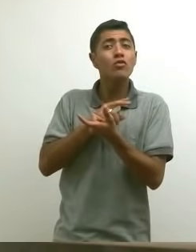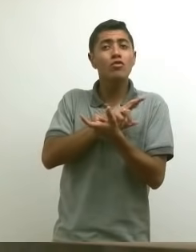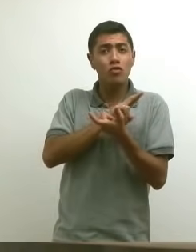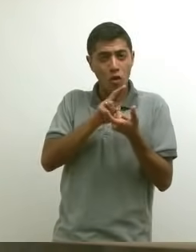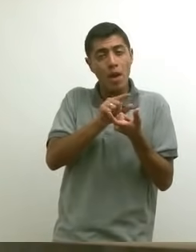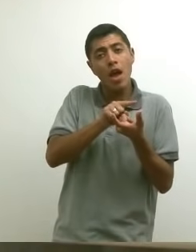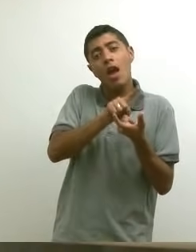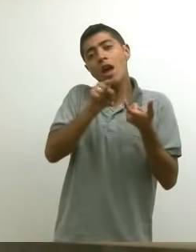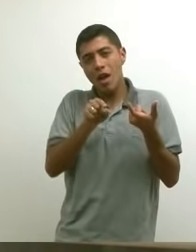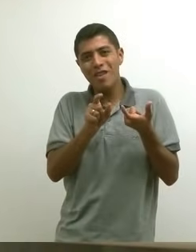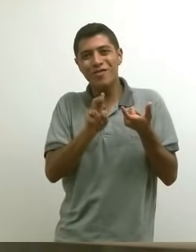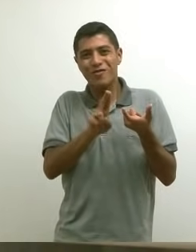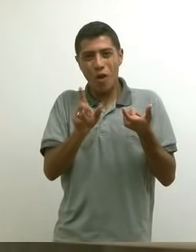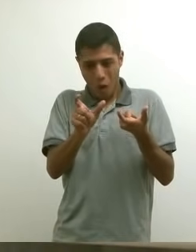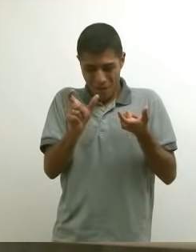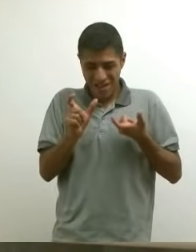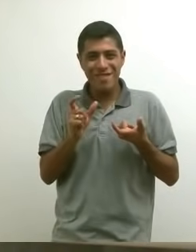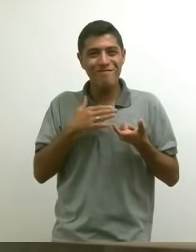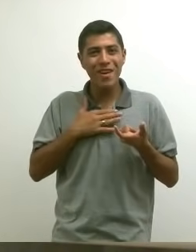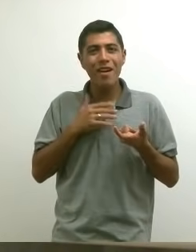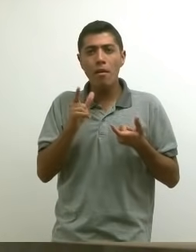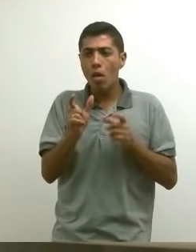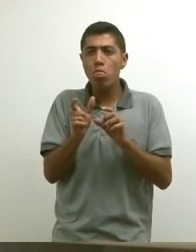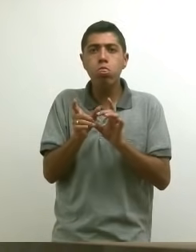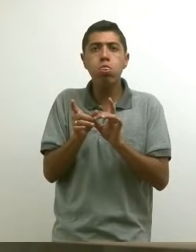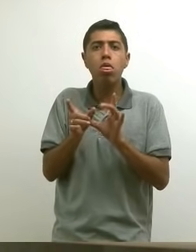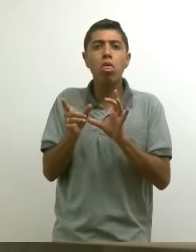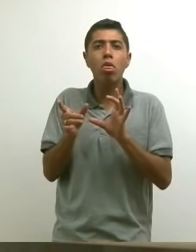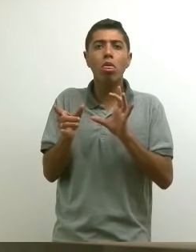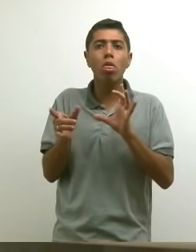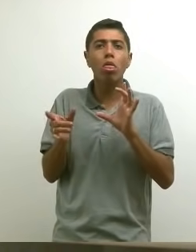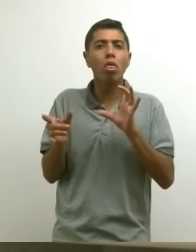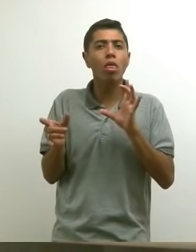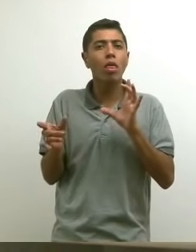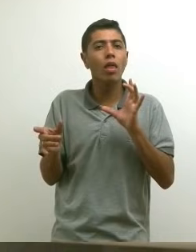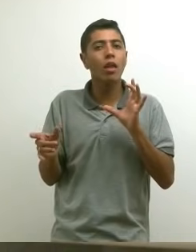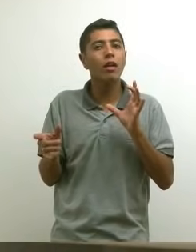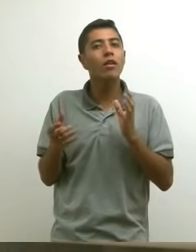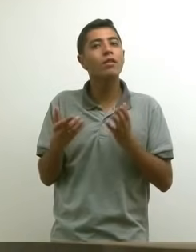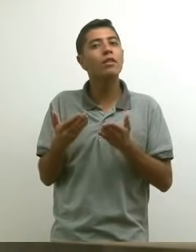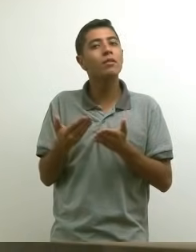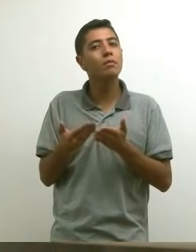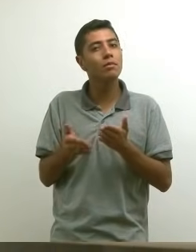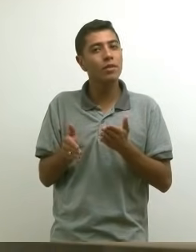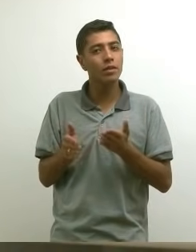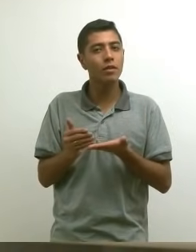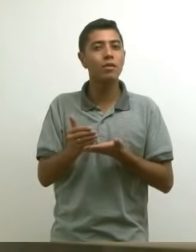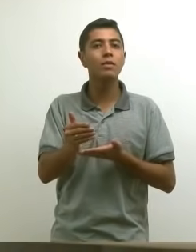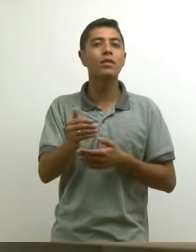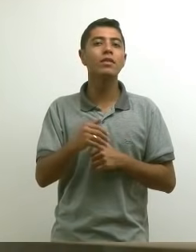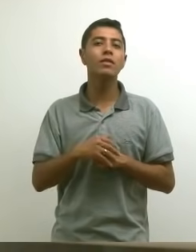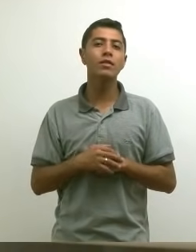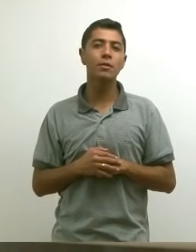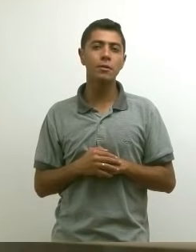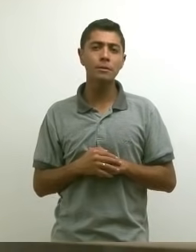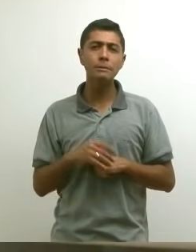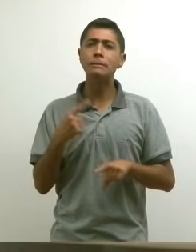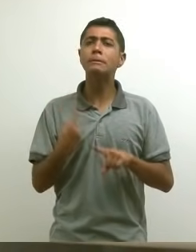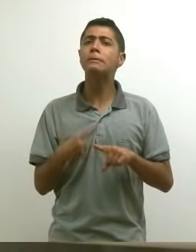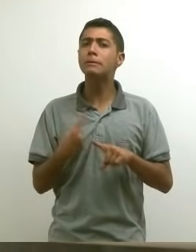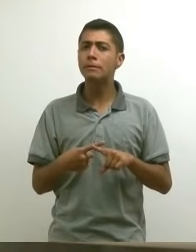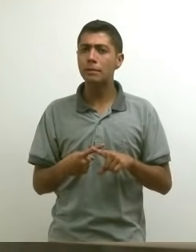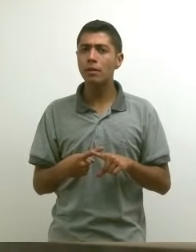em todo esse caminho de desenvolvimento o que está claro o que aconteceu é claro que se privilegiou